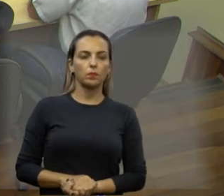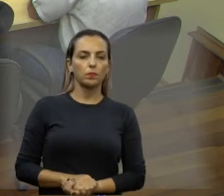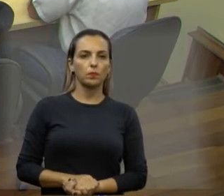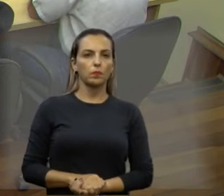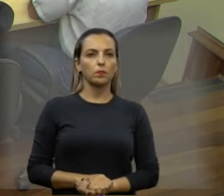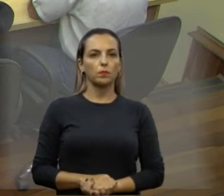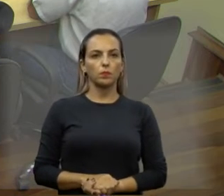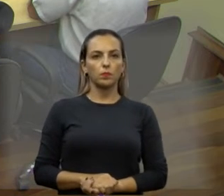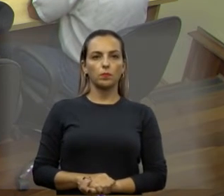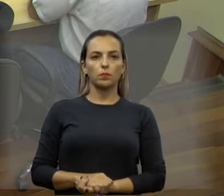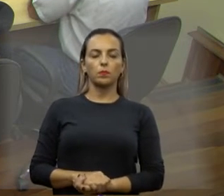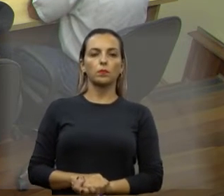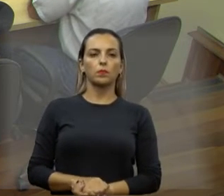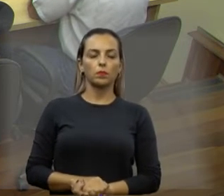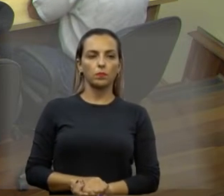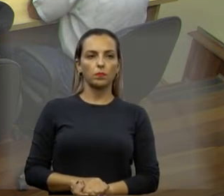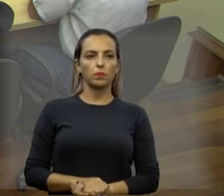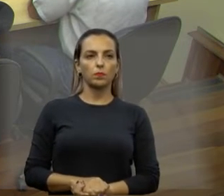vamos lá